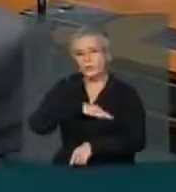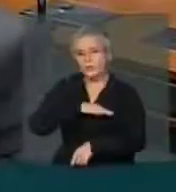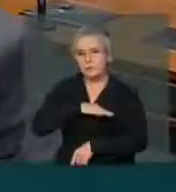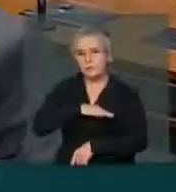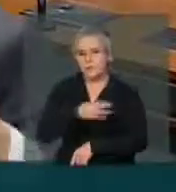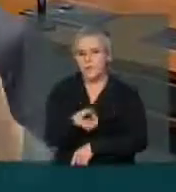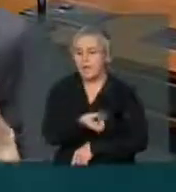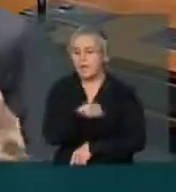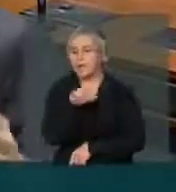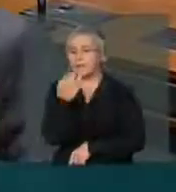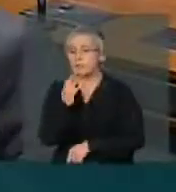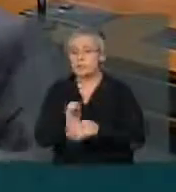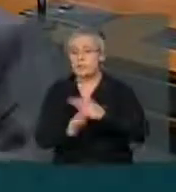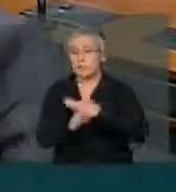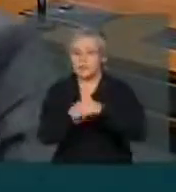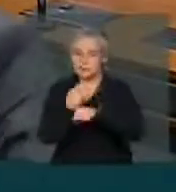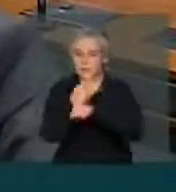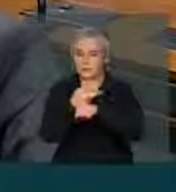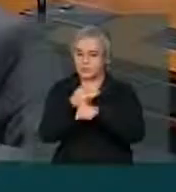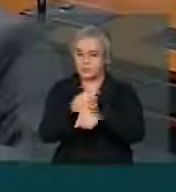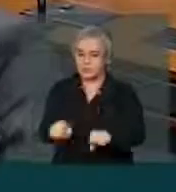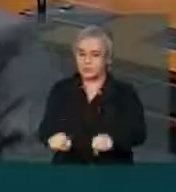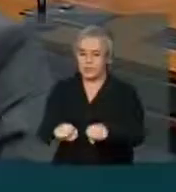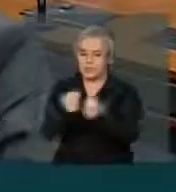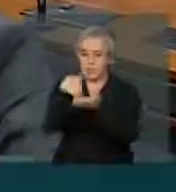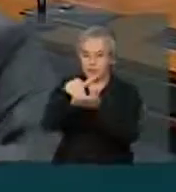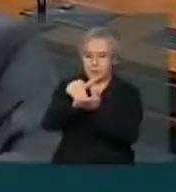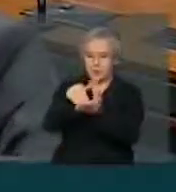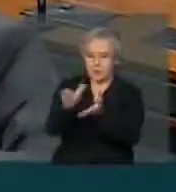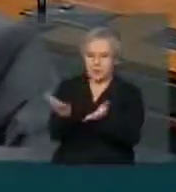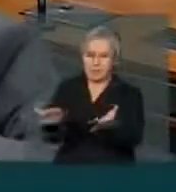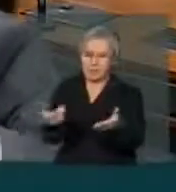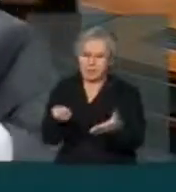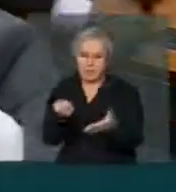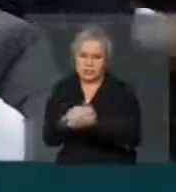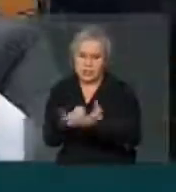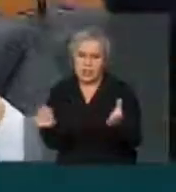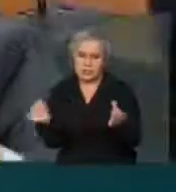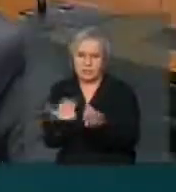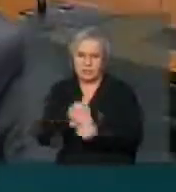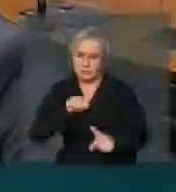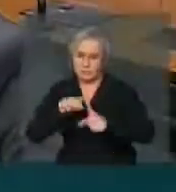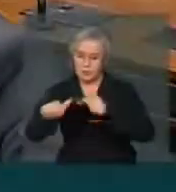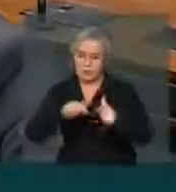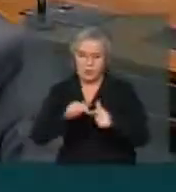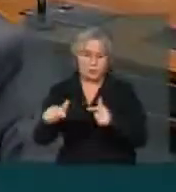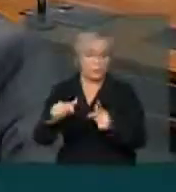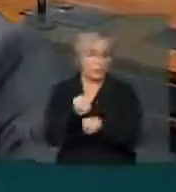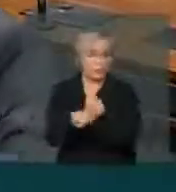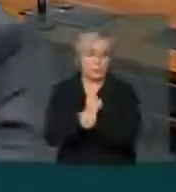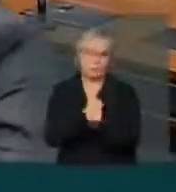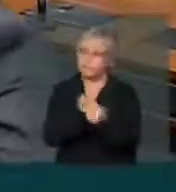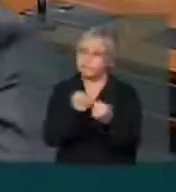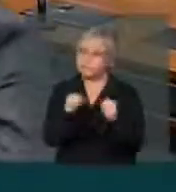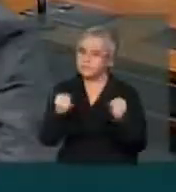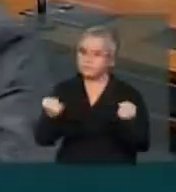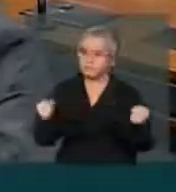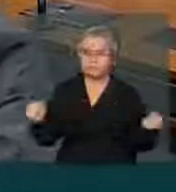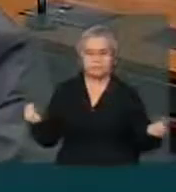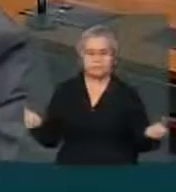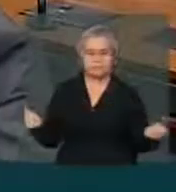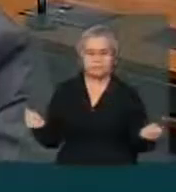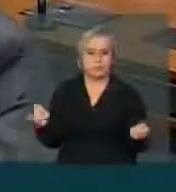empresas terceirizadas que quebram, que demitem, com ações trabalhistas que desaparecem, ele é gigantesco. E é evidente que